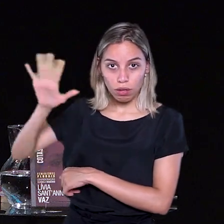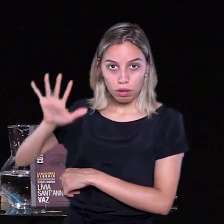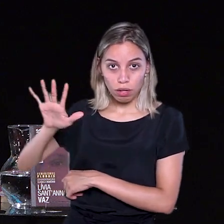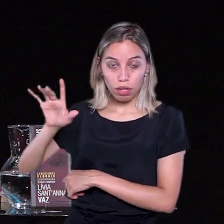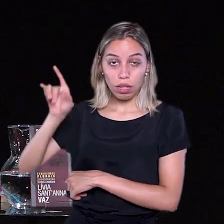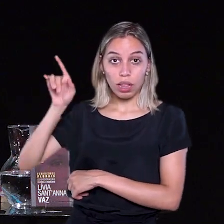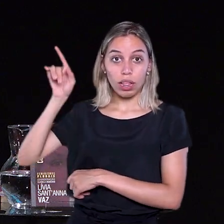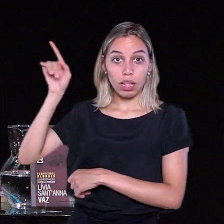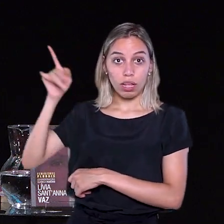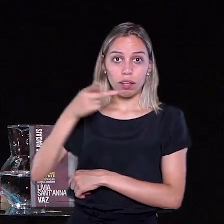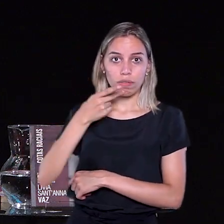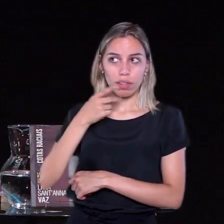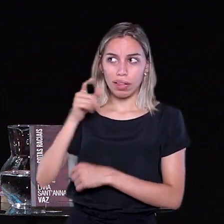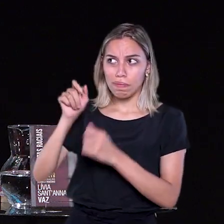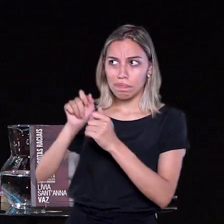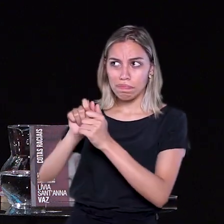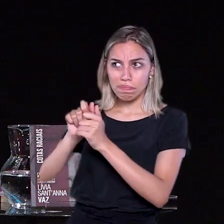da história.